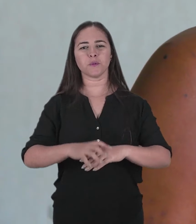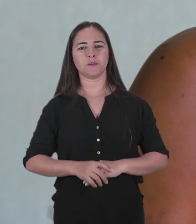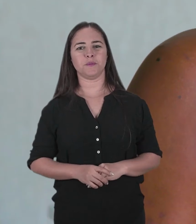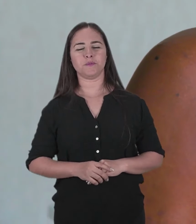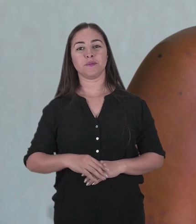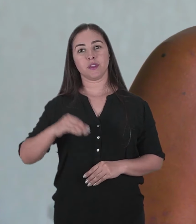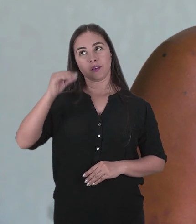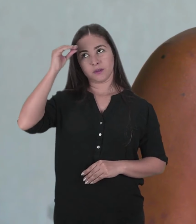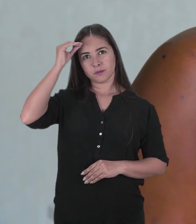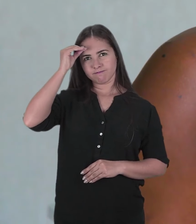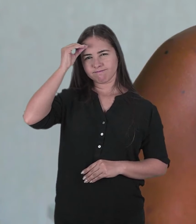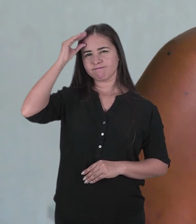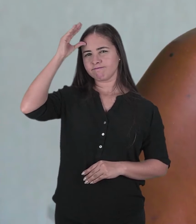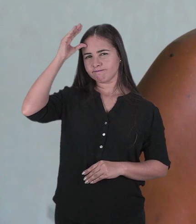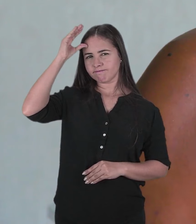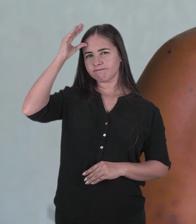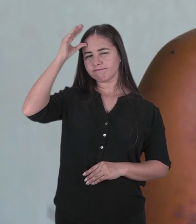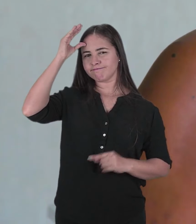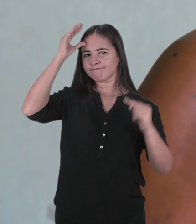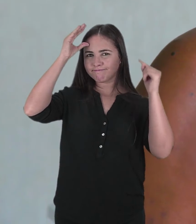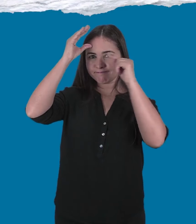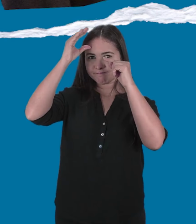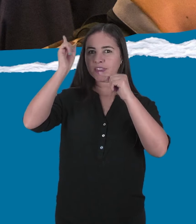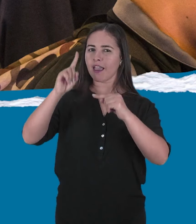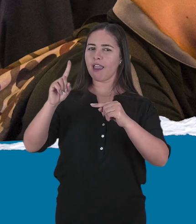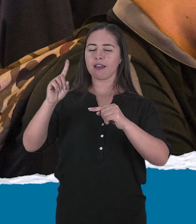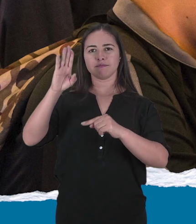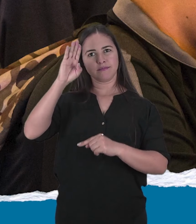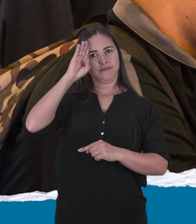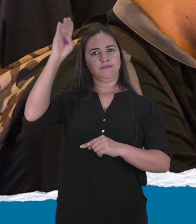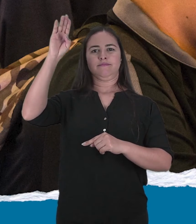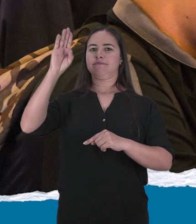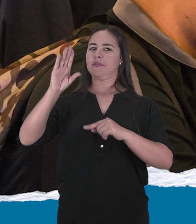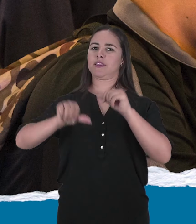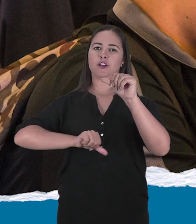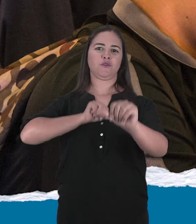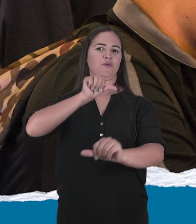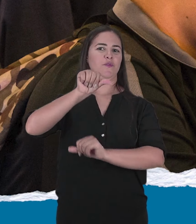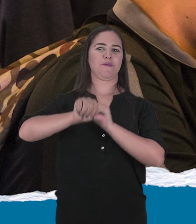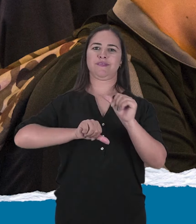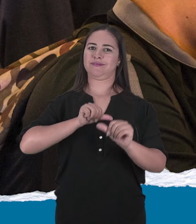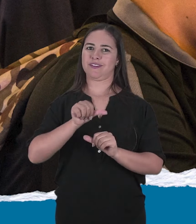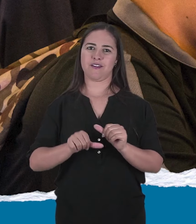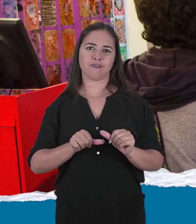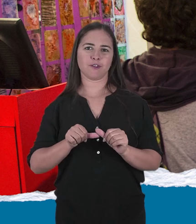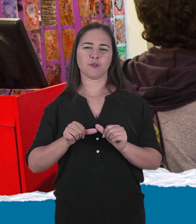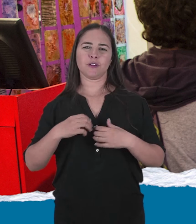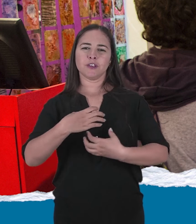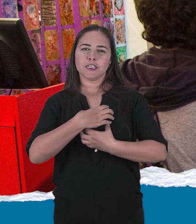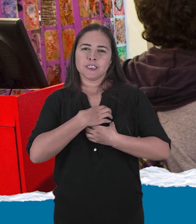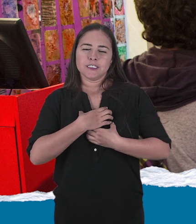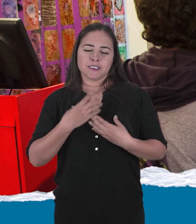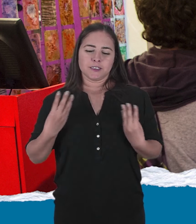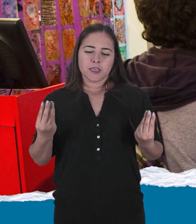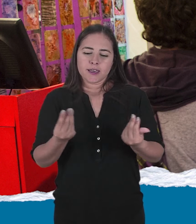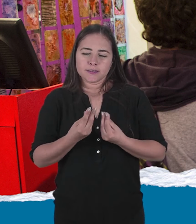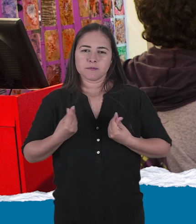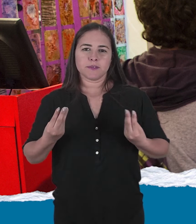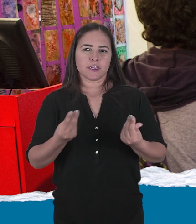Conhecimento é a grande ferramenta de transformação,